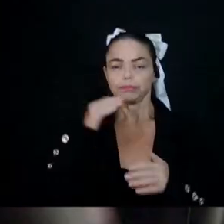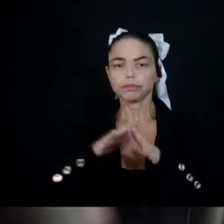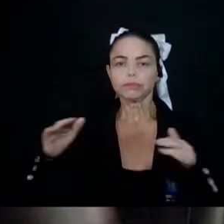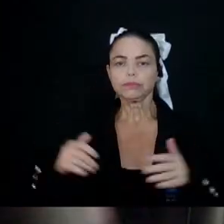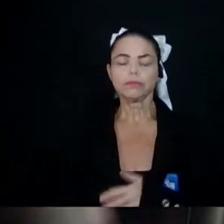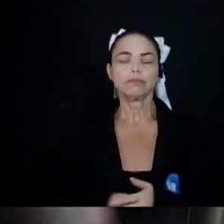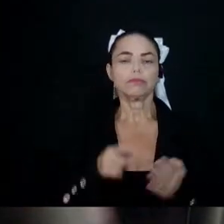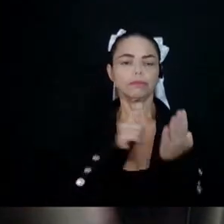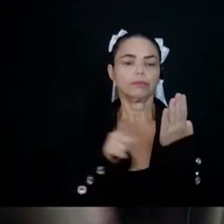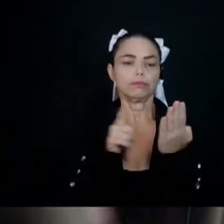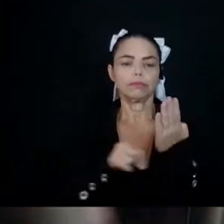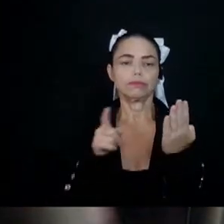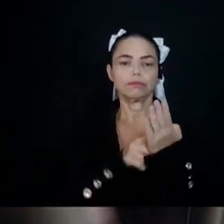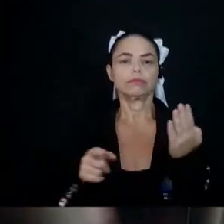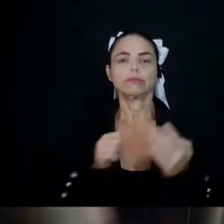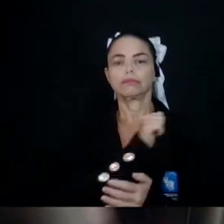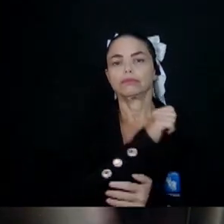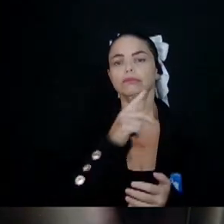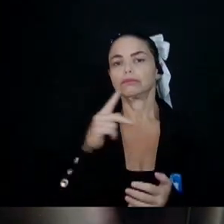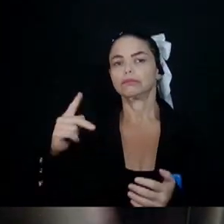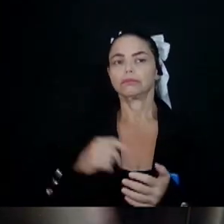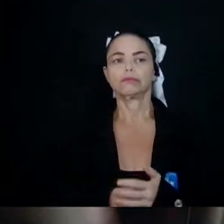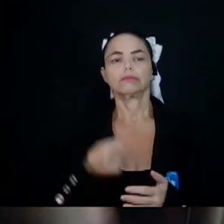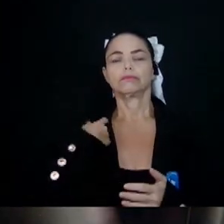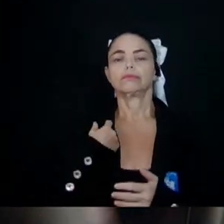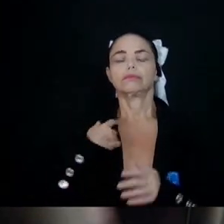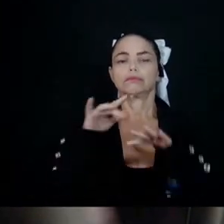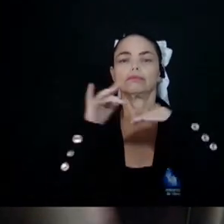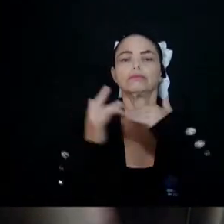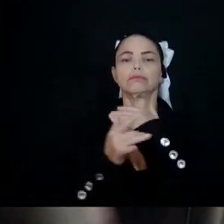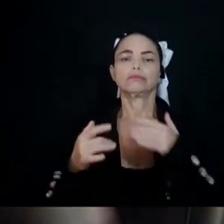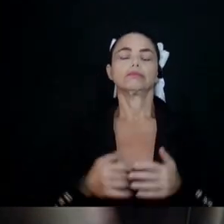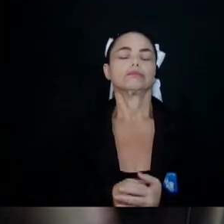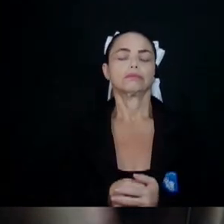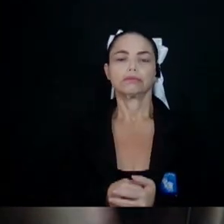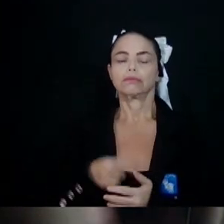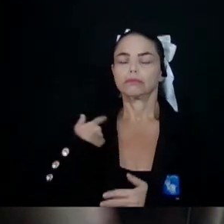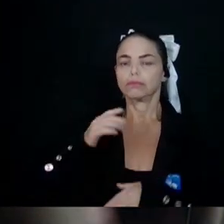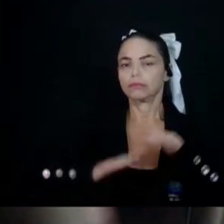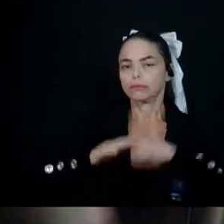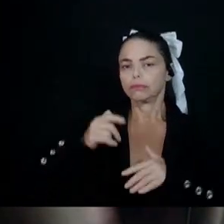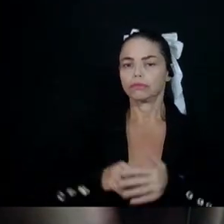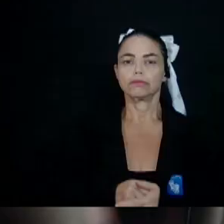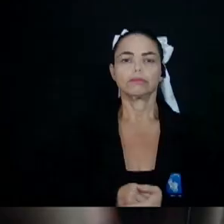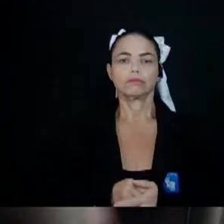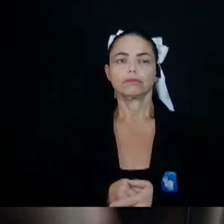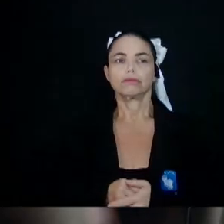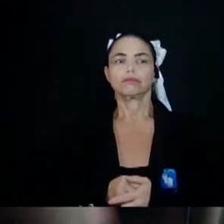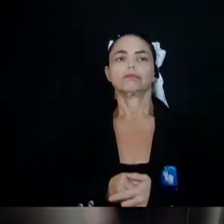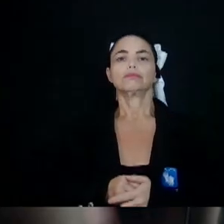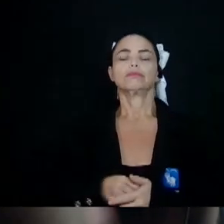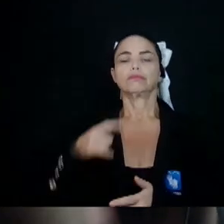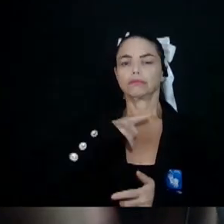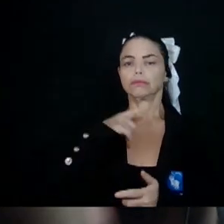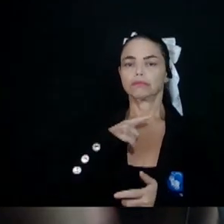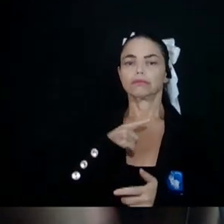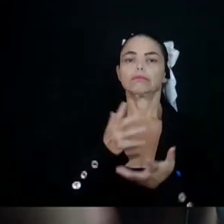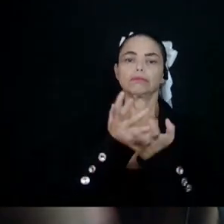de plataformas digitais e de redes sociais, que muitas das vezes tem ali